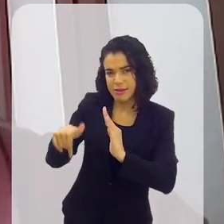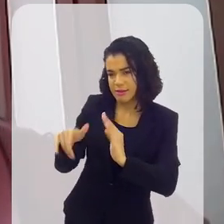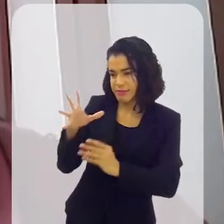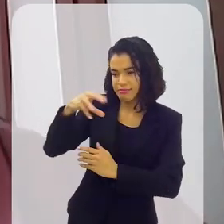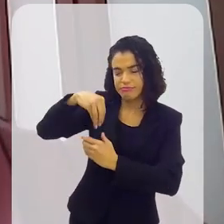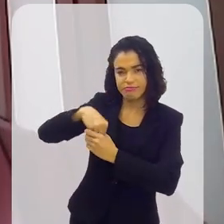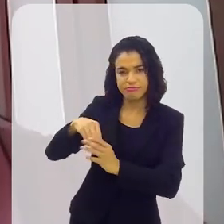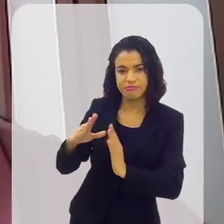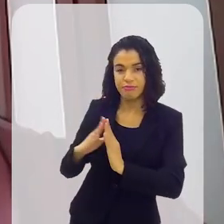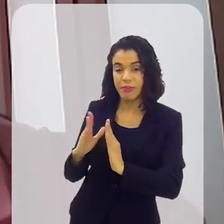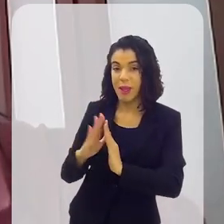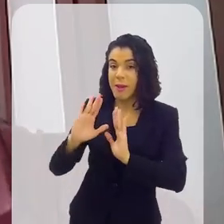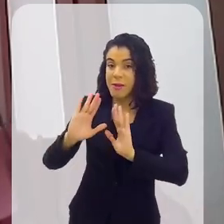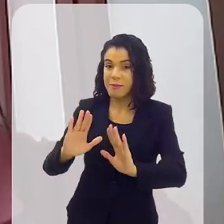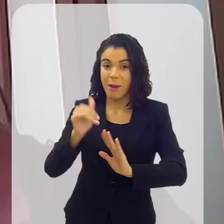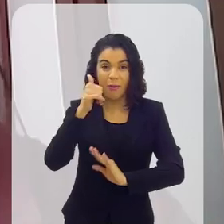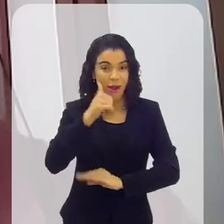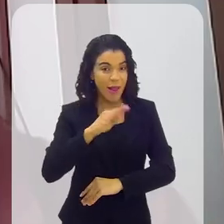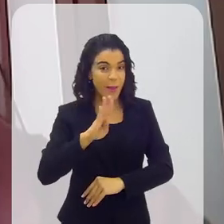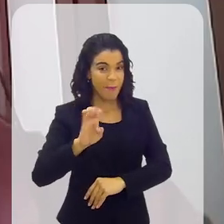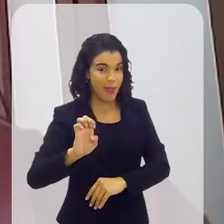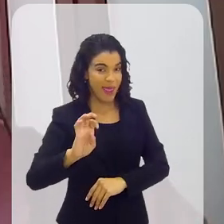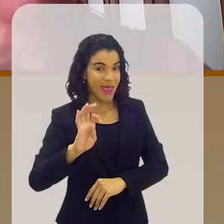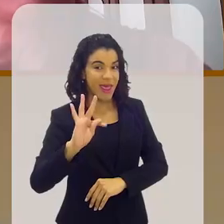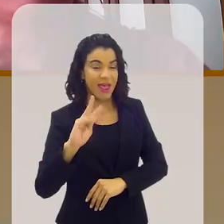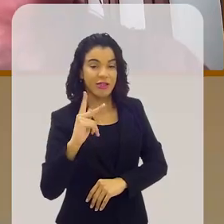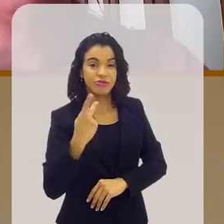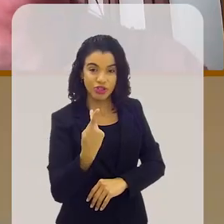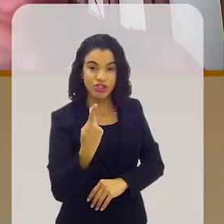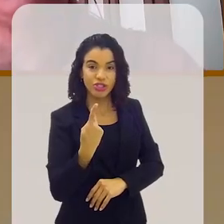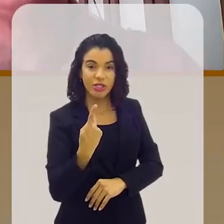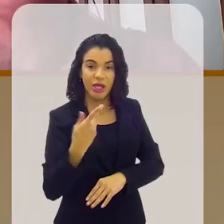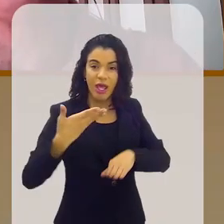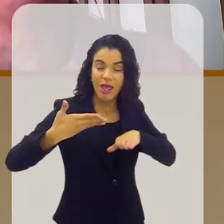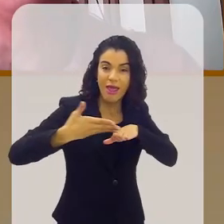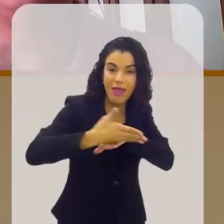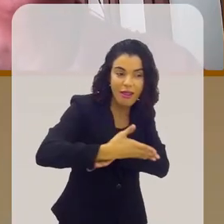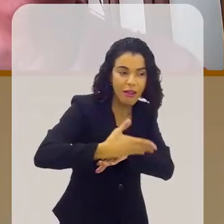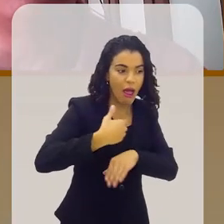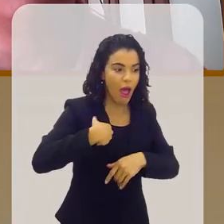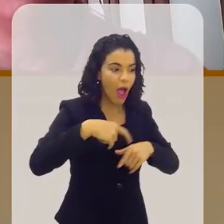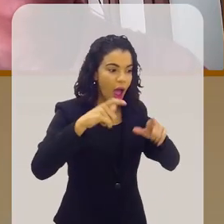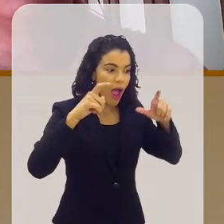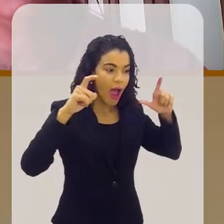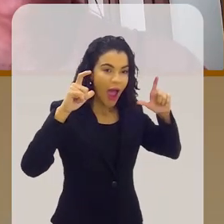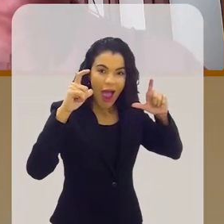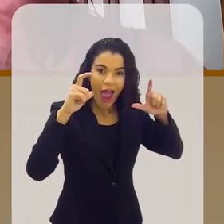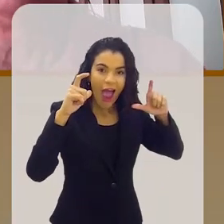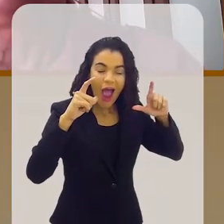sem perspectiva nenhuma. Mas quando a Beth vai e se encanta com aquilo, ela ainda ficou um ano